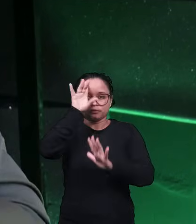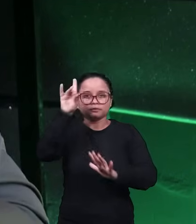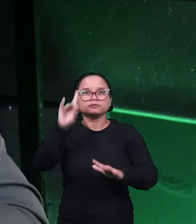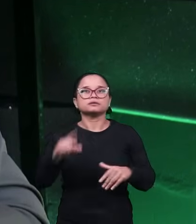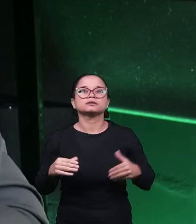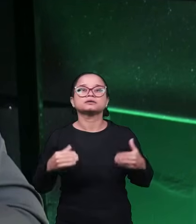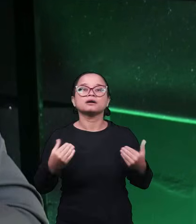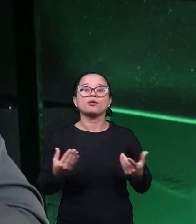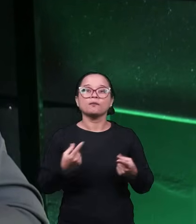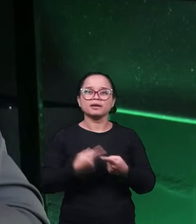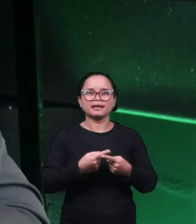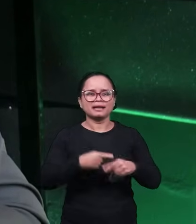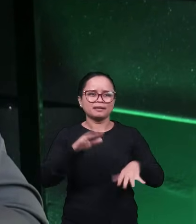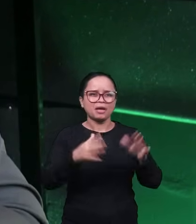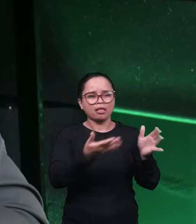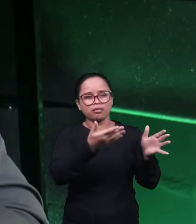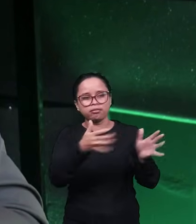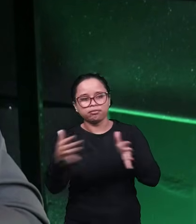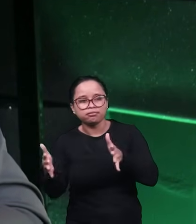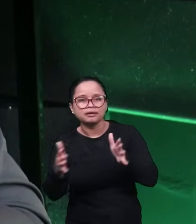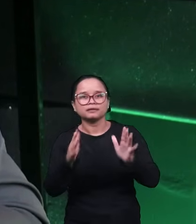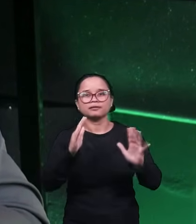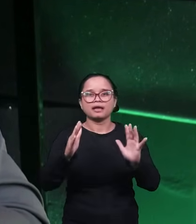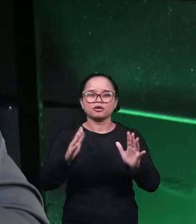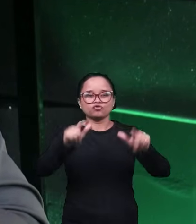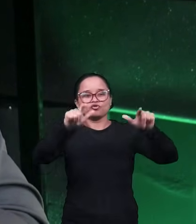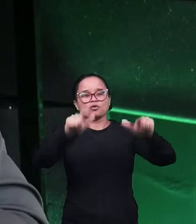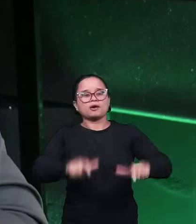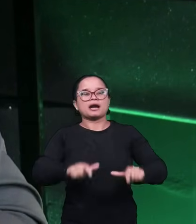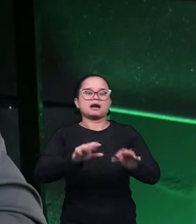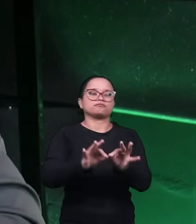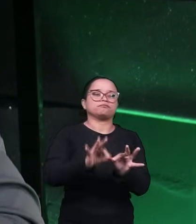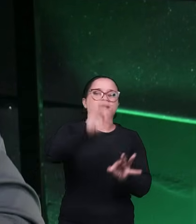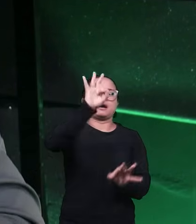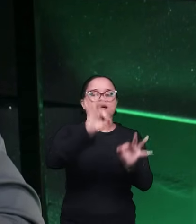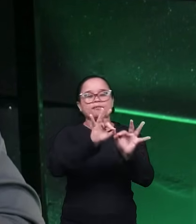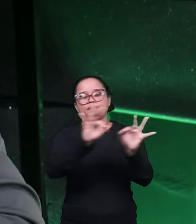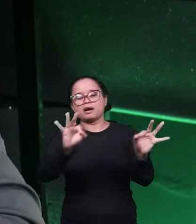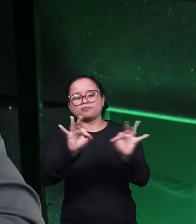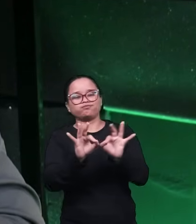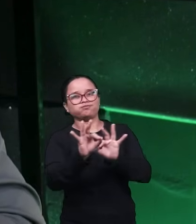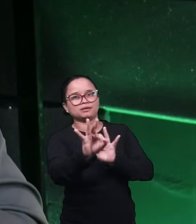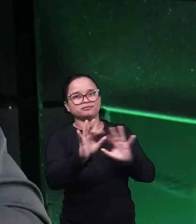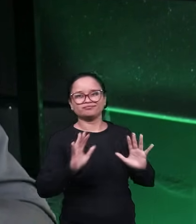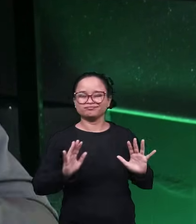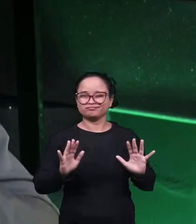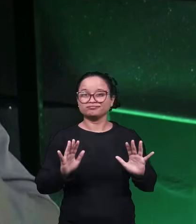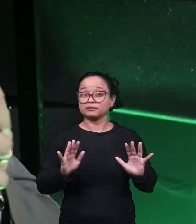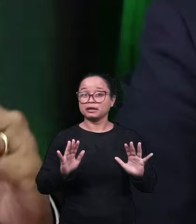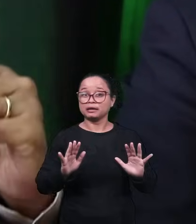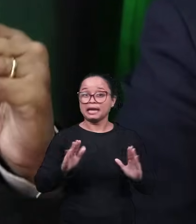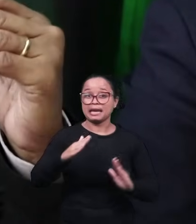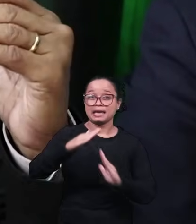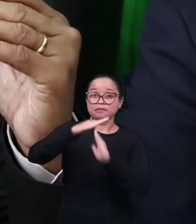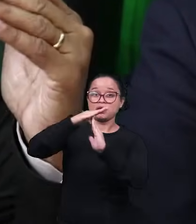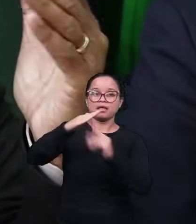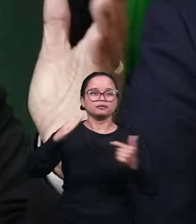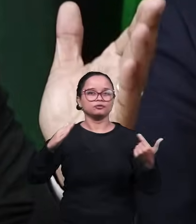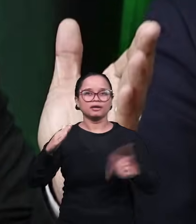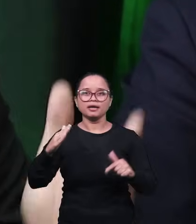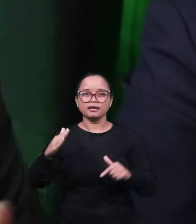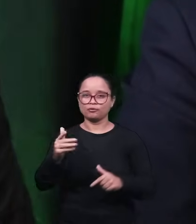independente do tempo, do local, de altura, de largura, de comprimento. E transcende, né? Leva o homem a alcançar